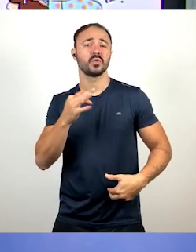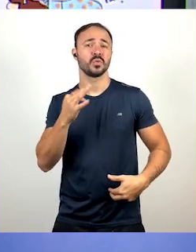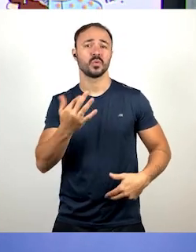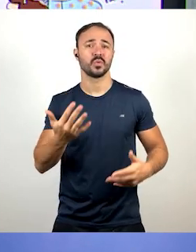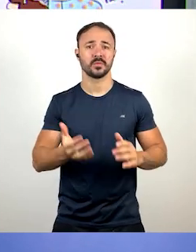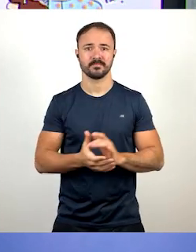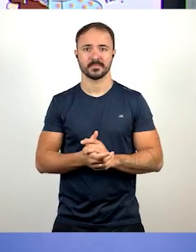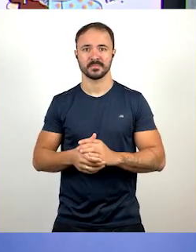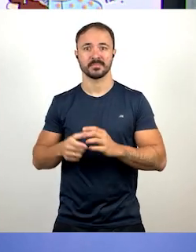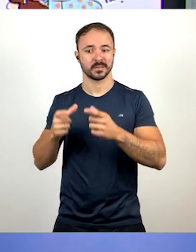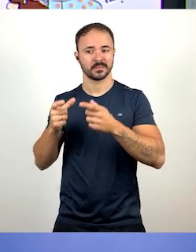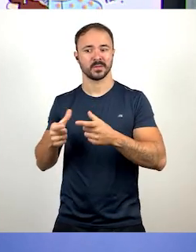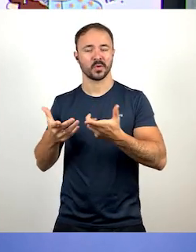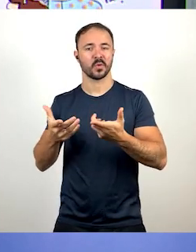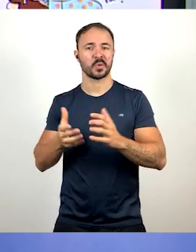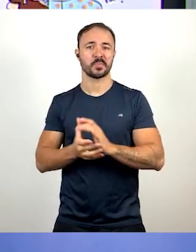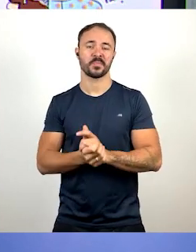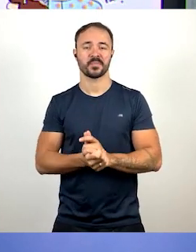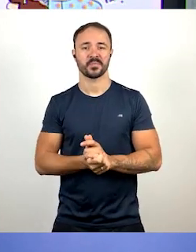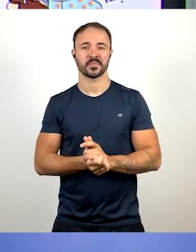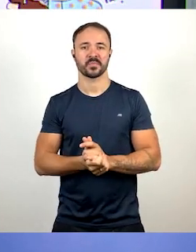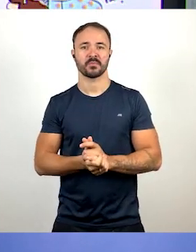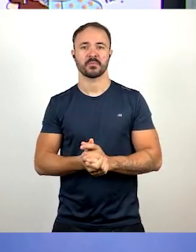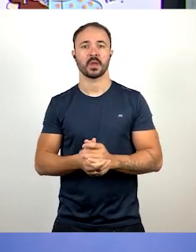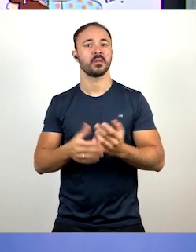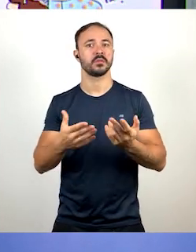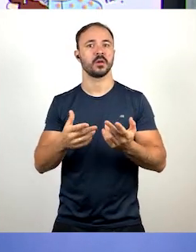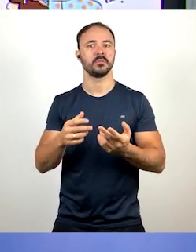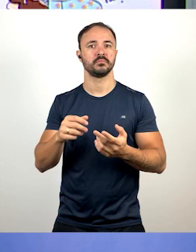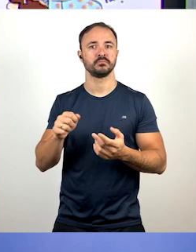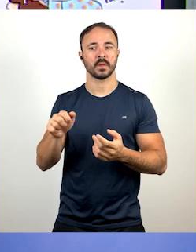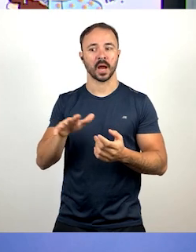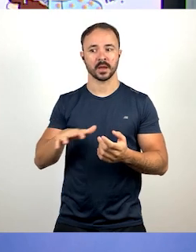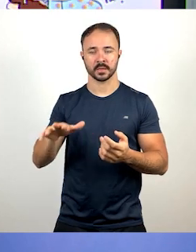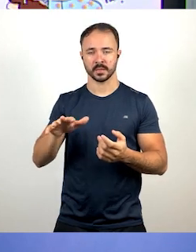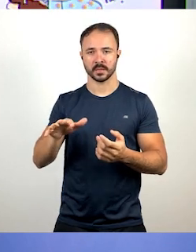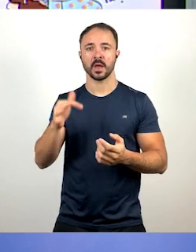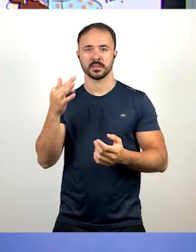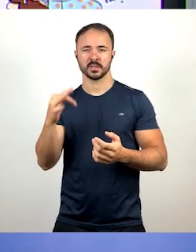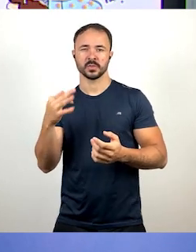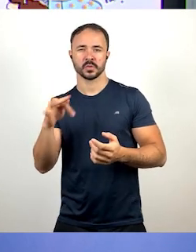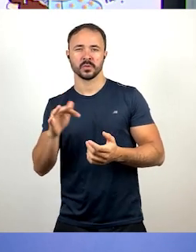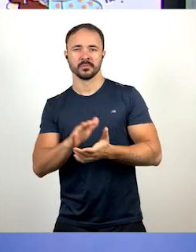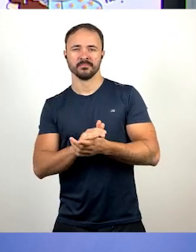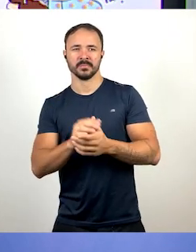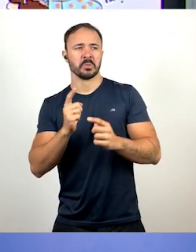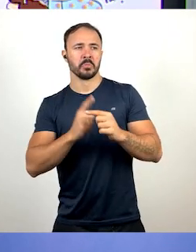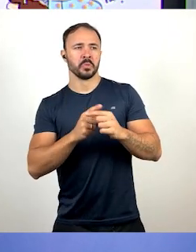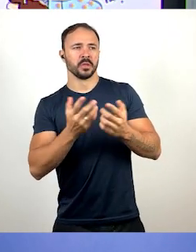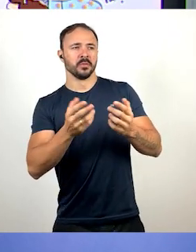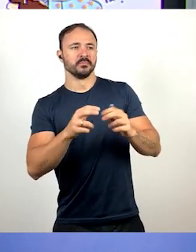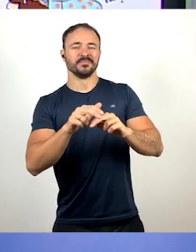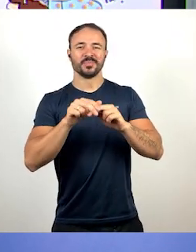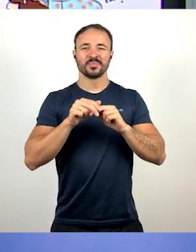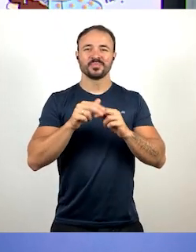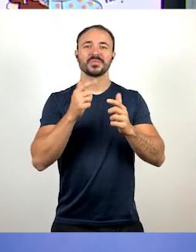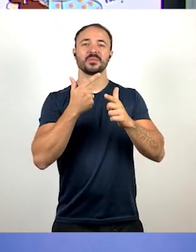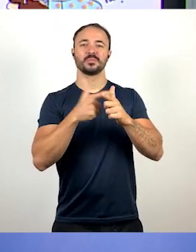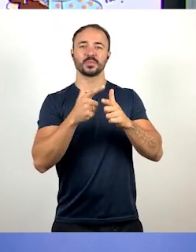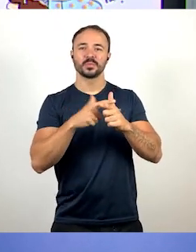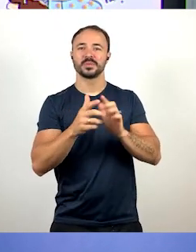rins, no sistema urinário. Essas dores, elas vêm por causa de um problema que se